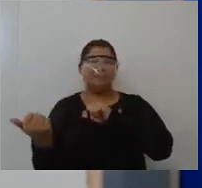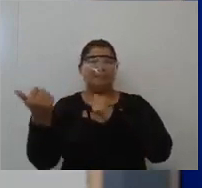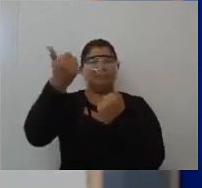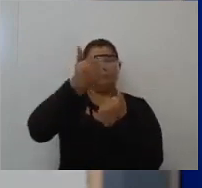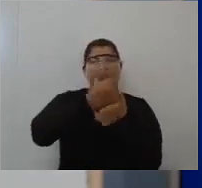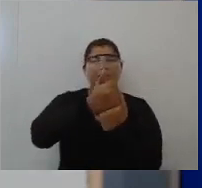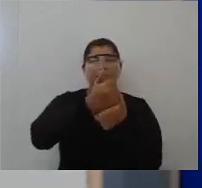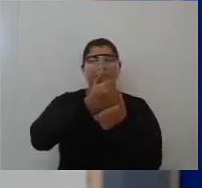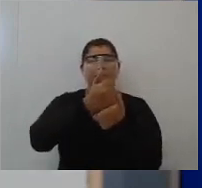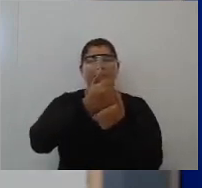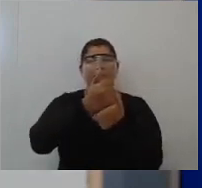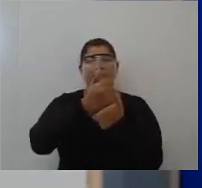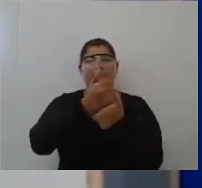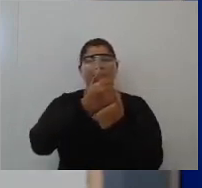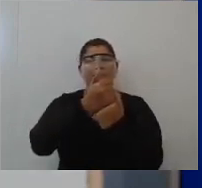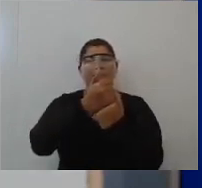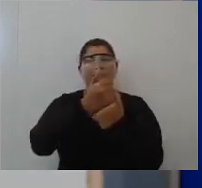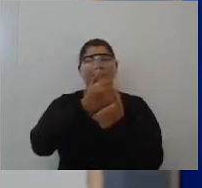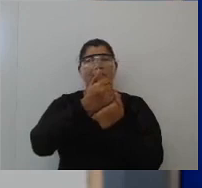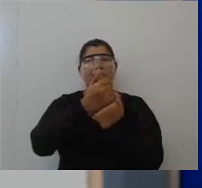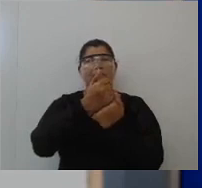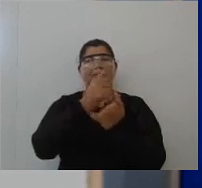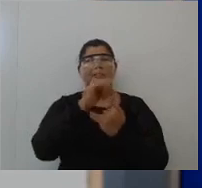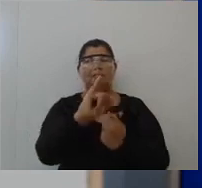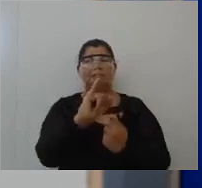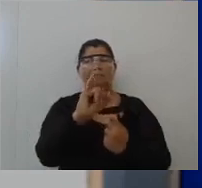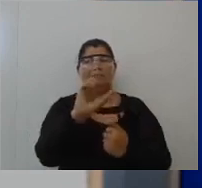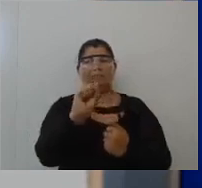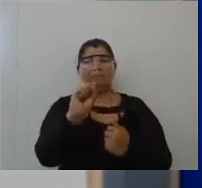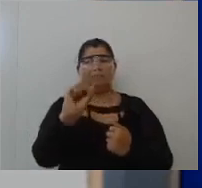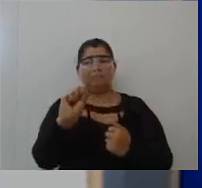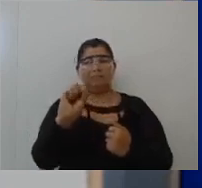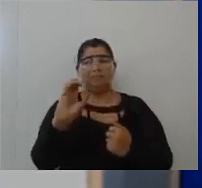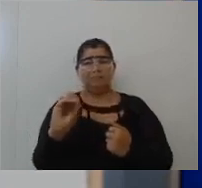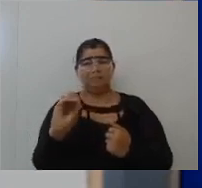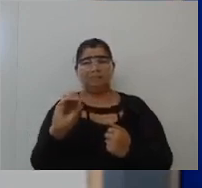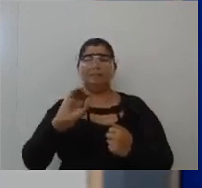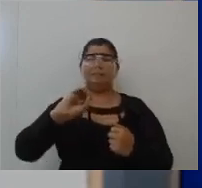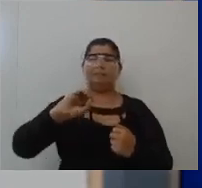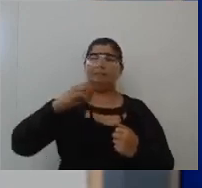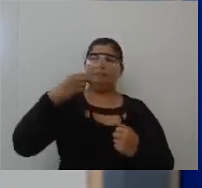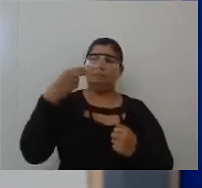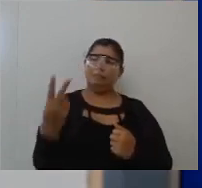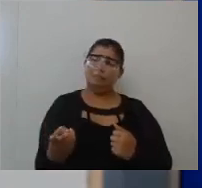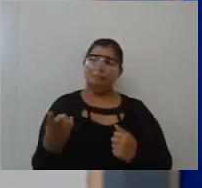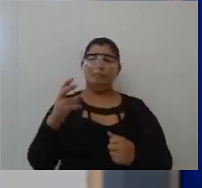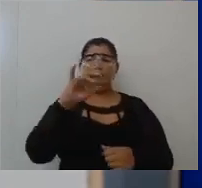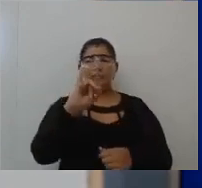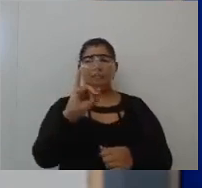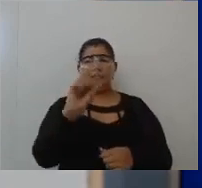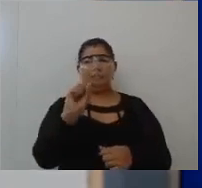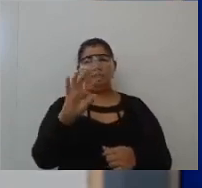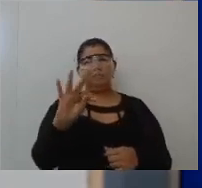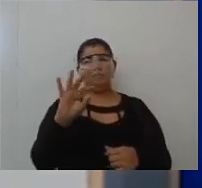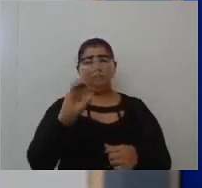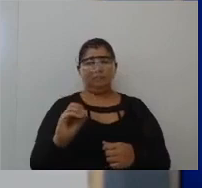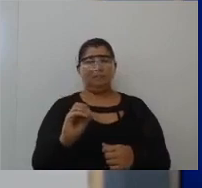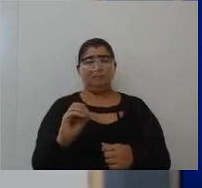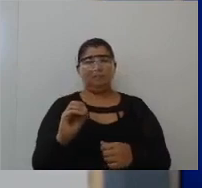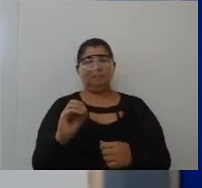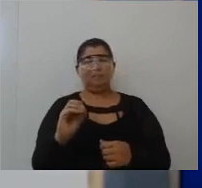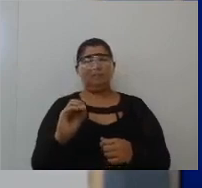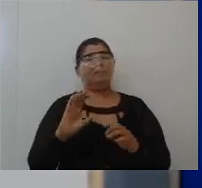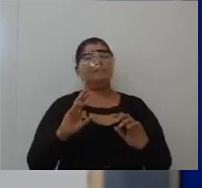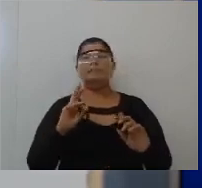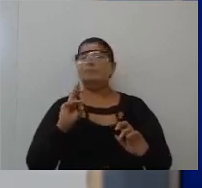por isso ou por isto.